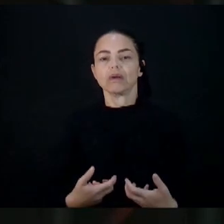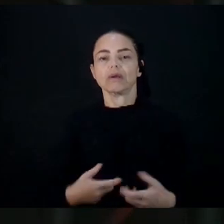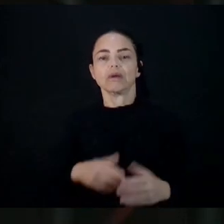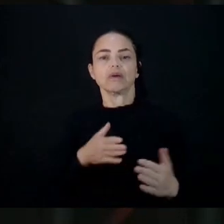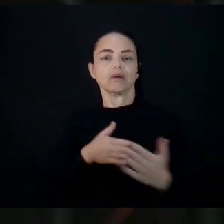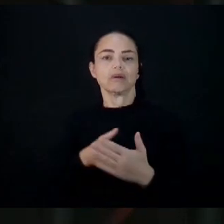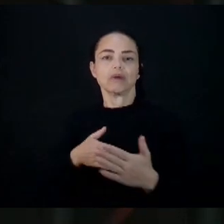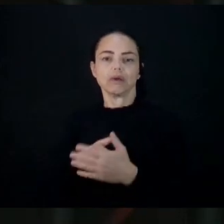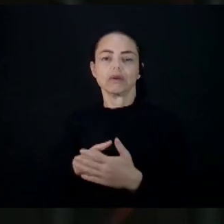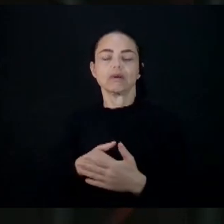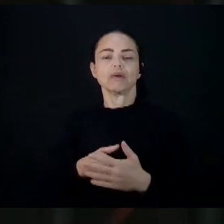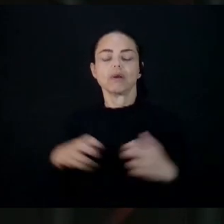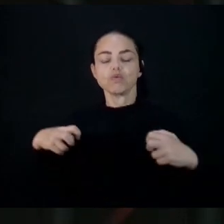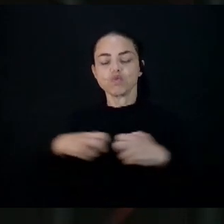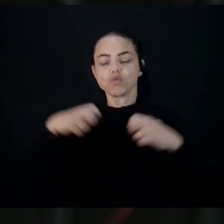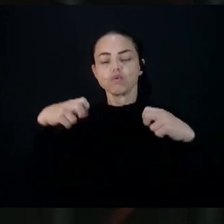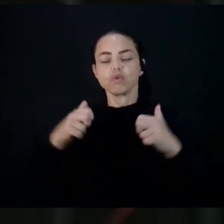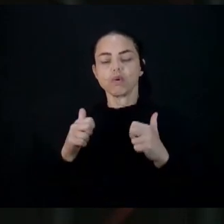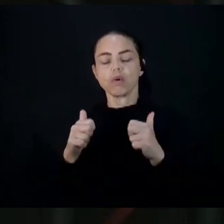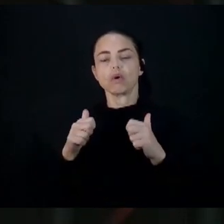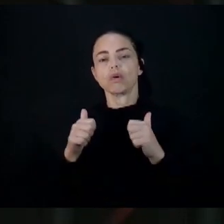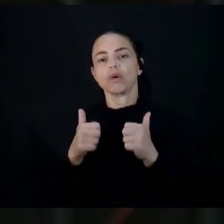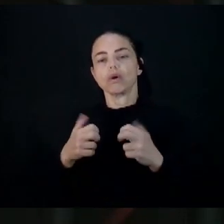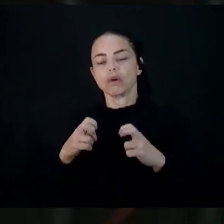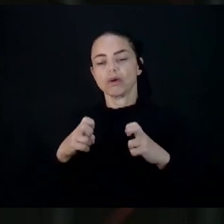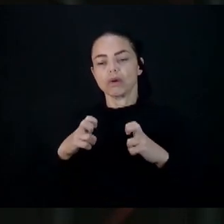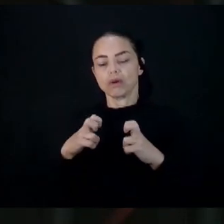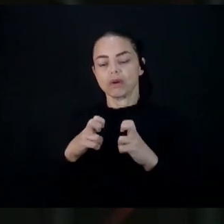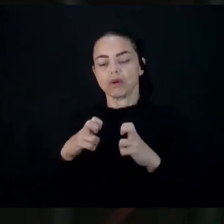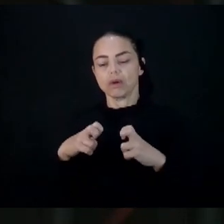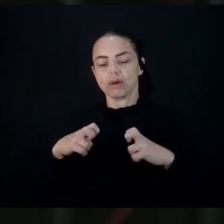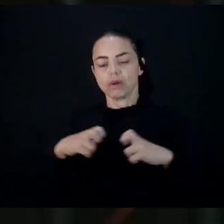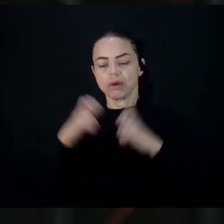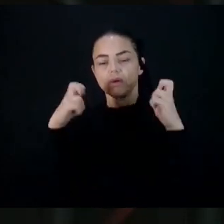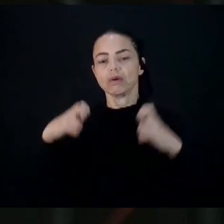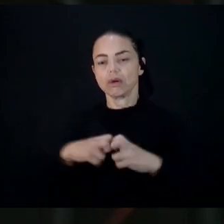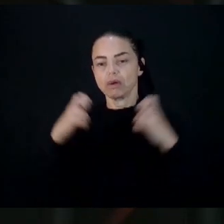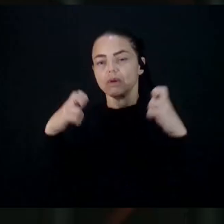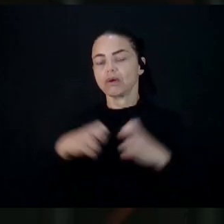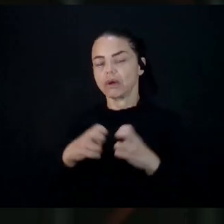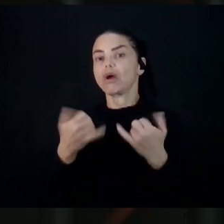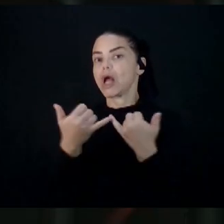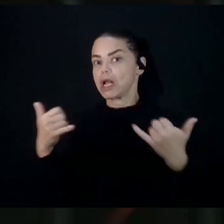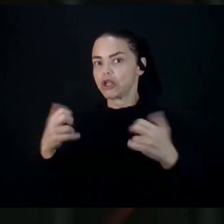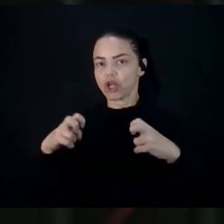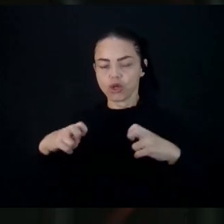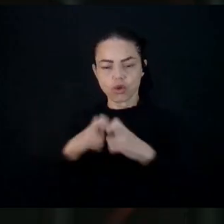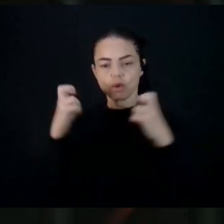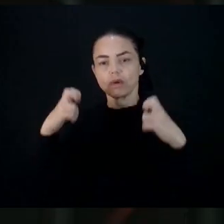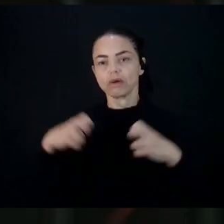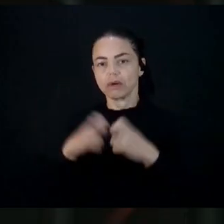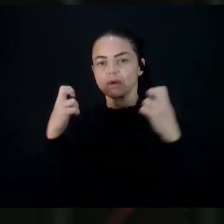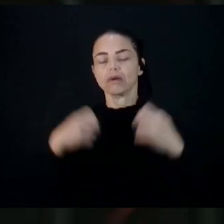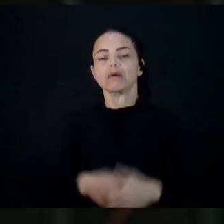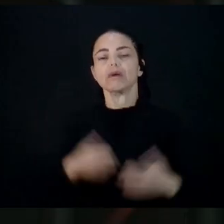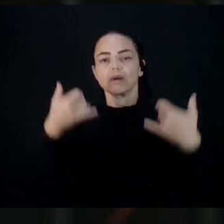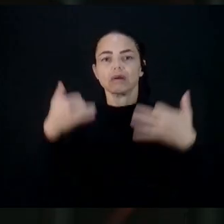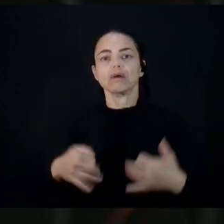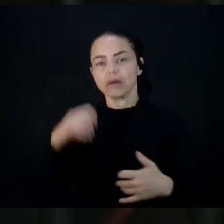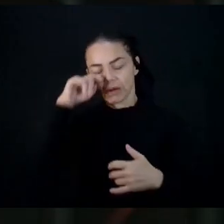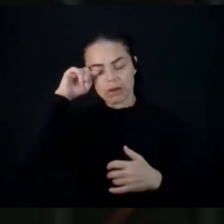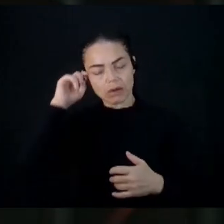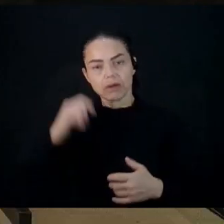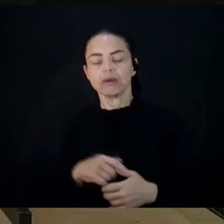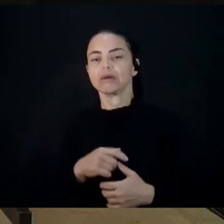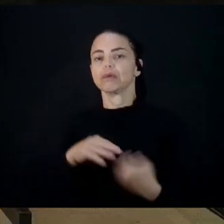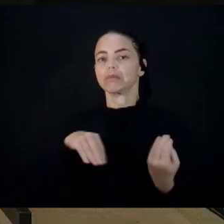de energético aí com destilado é complicadíssimo e a doutora está aqui, pode explicar para a gente o quão mal isso faz, né,